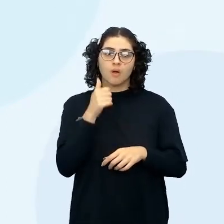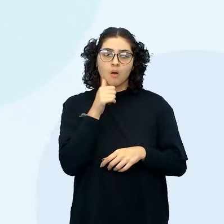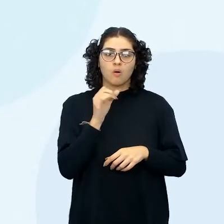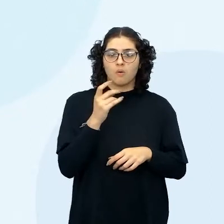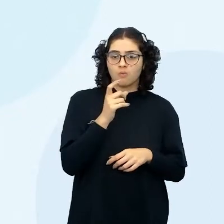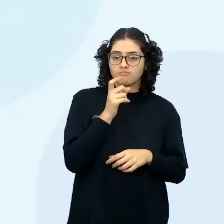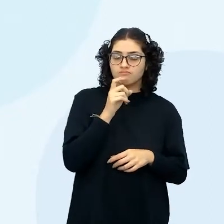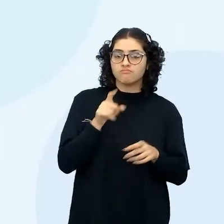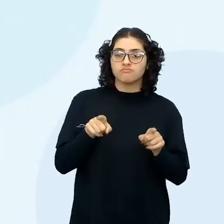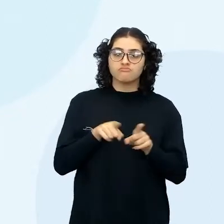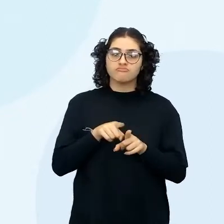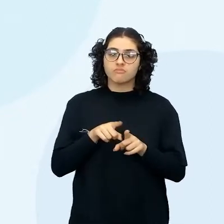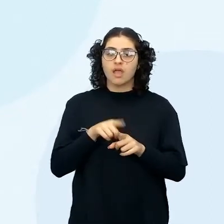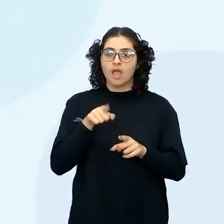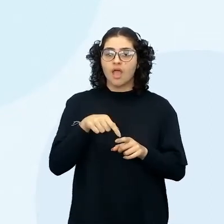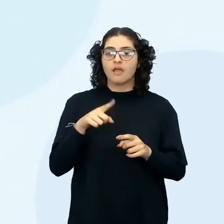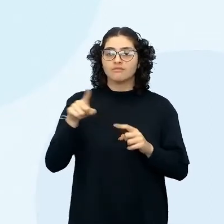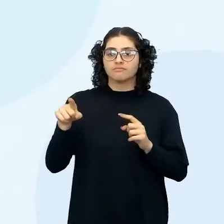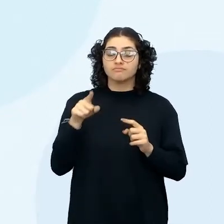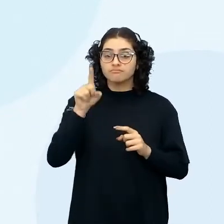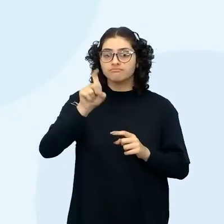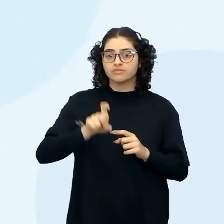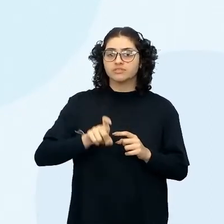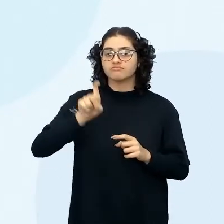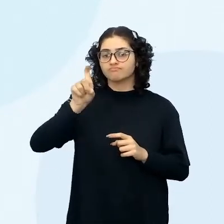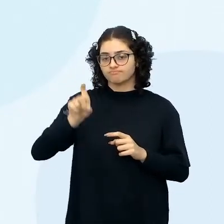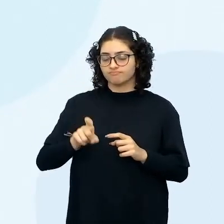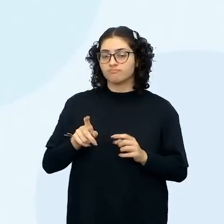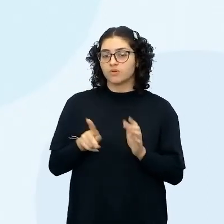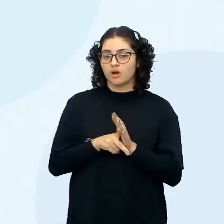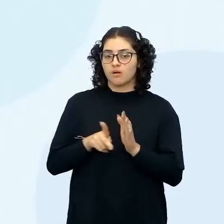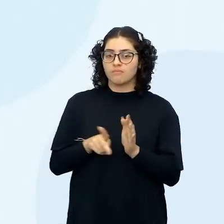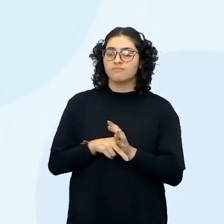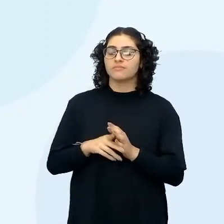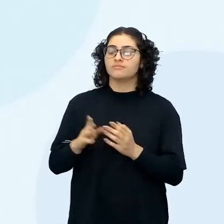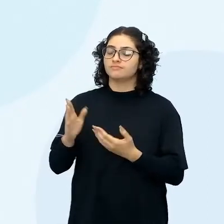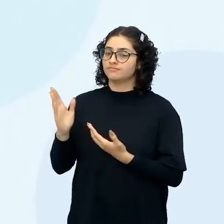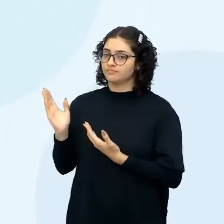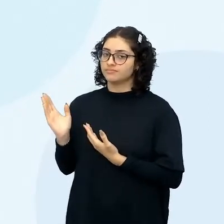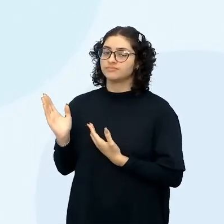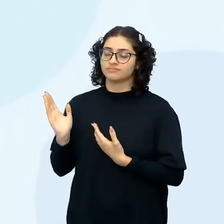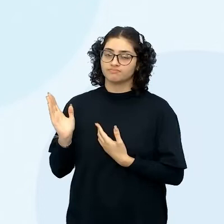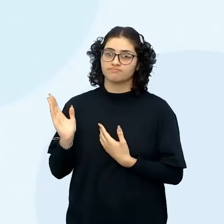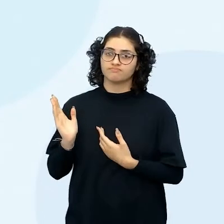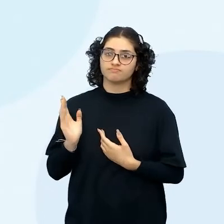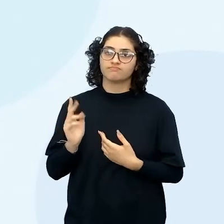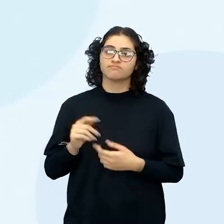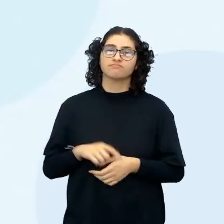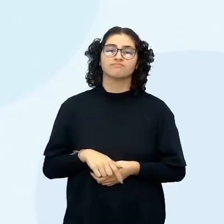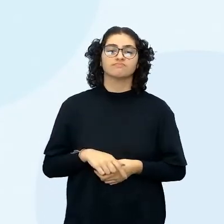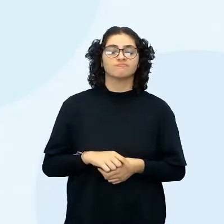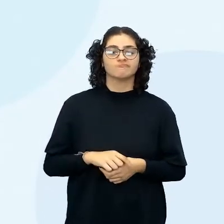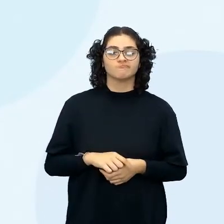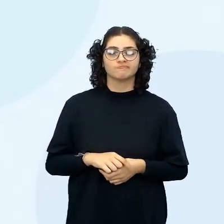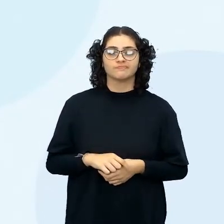é ligado ao cromossomo X, tá? Então, é um gene que está ligado ao cromossomo X que sofre uma